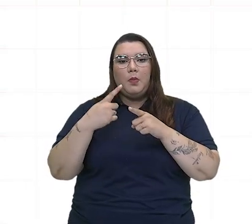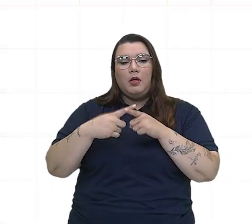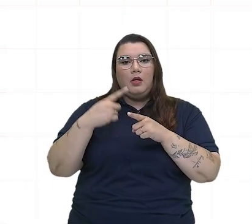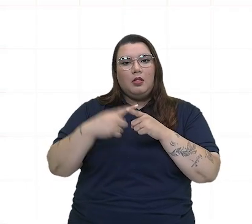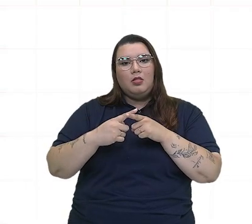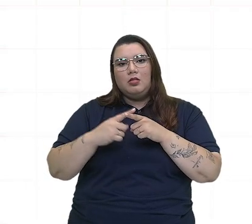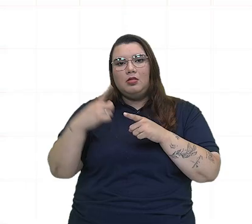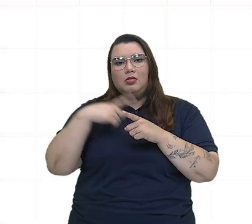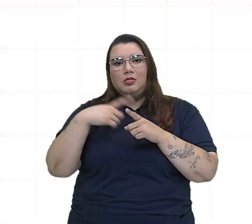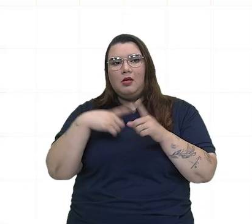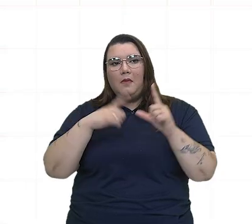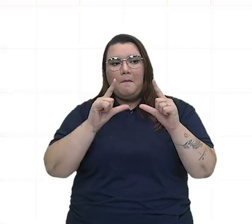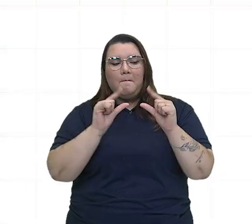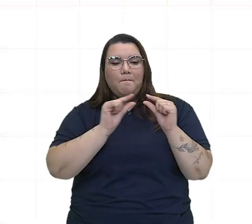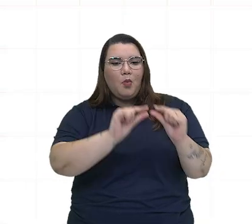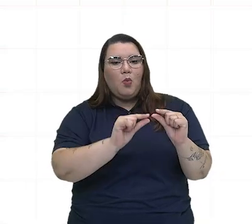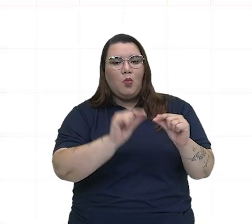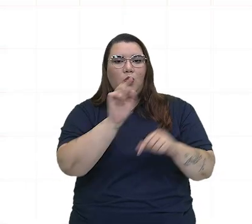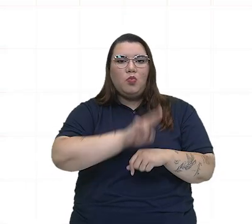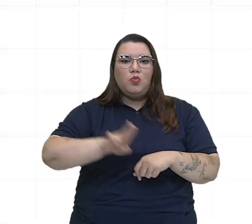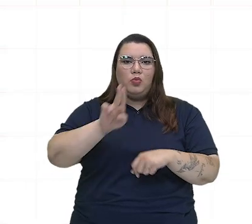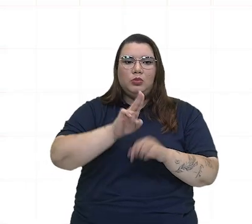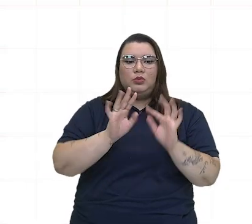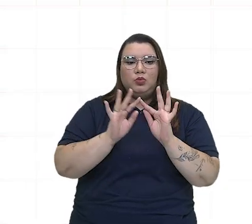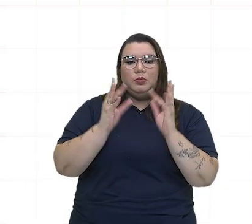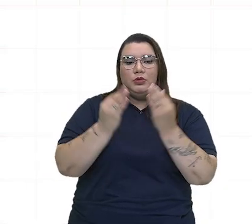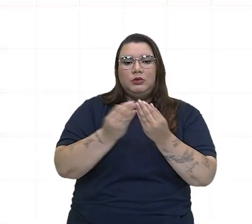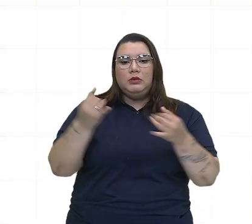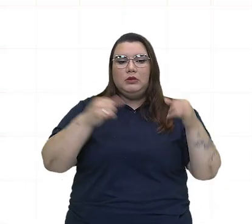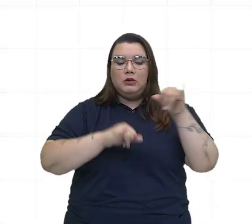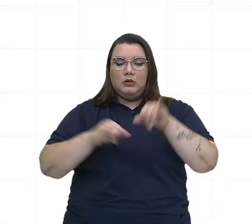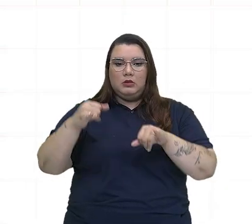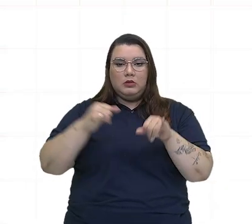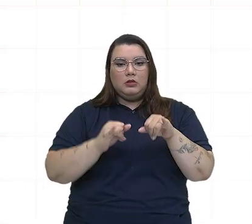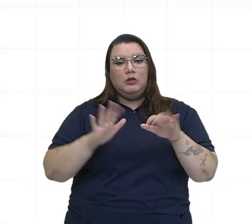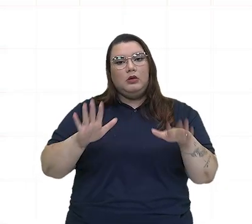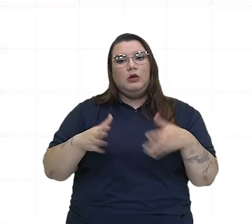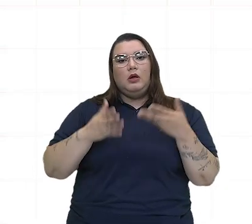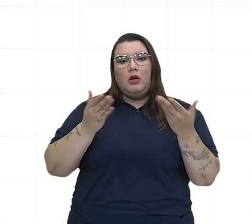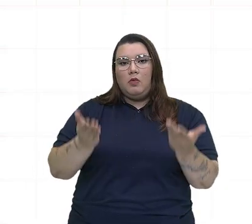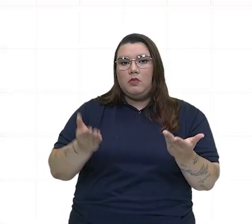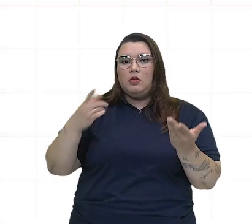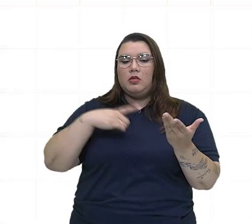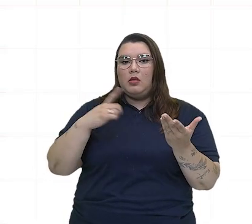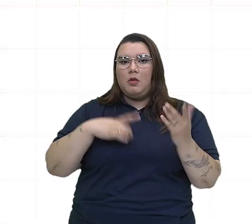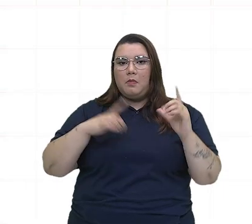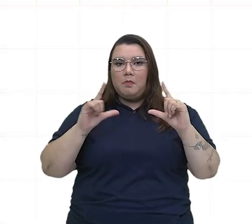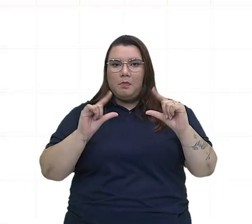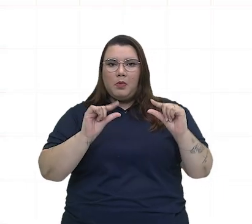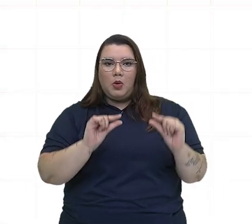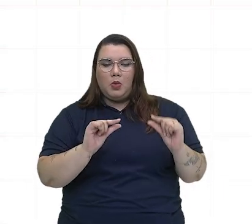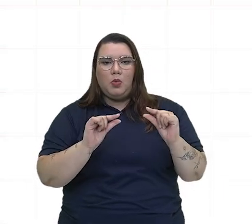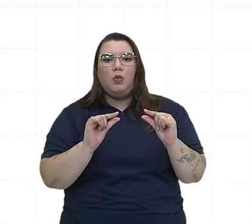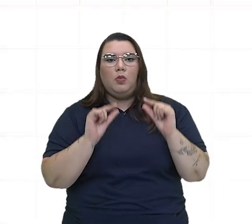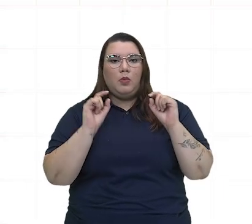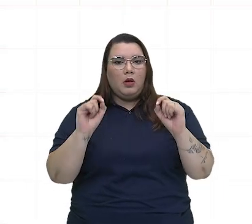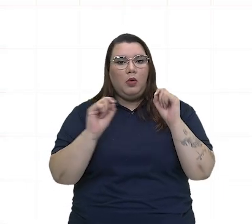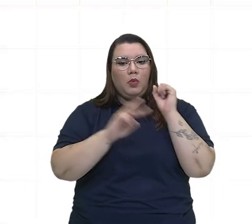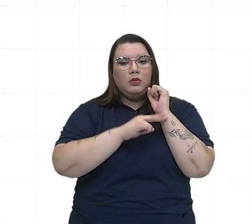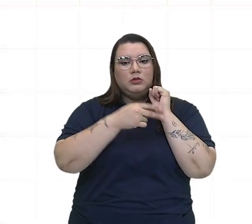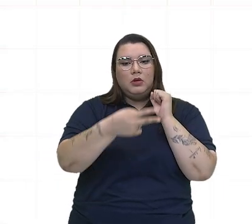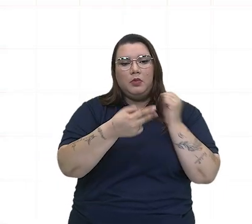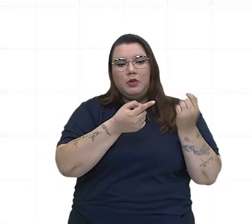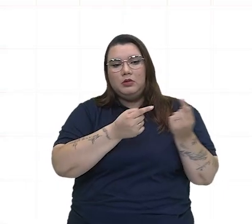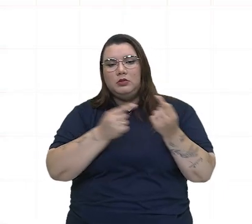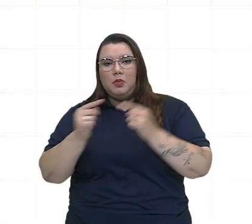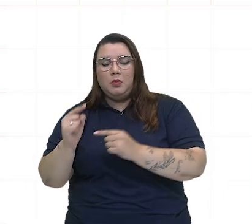ele tem essa menor dependência de insumos. E isso, né, vai resultar em menor impacto